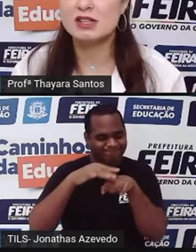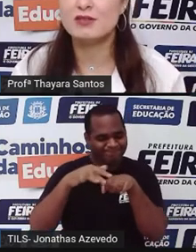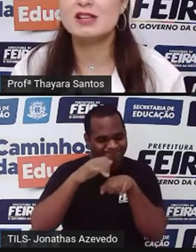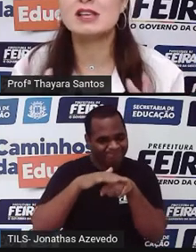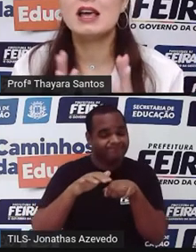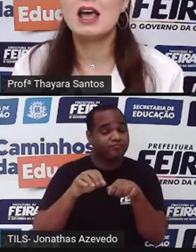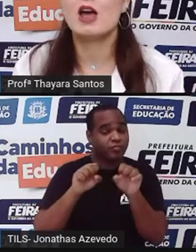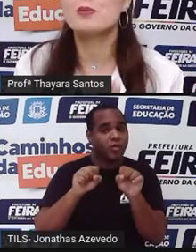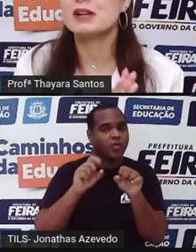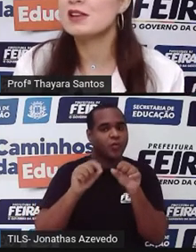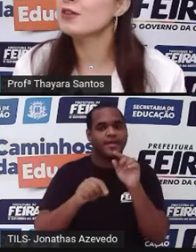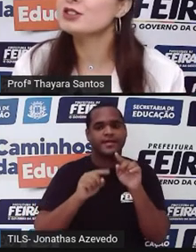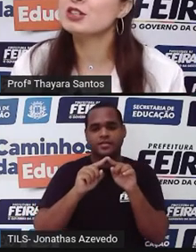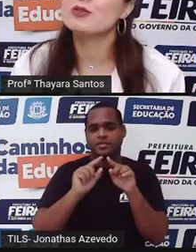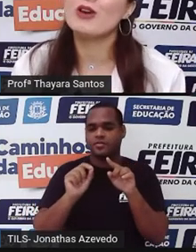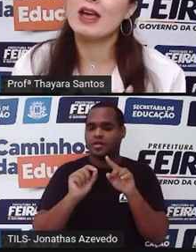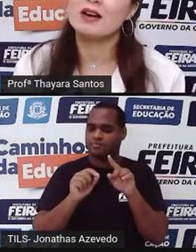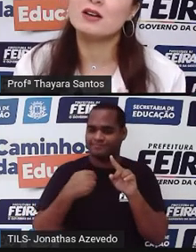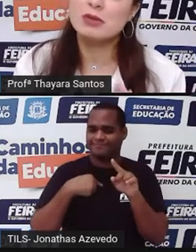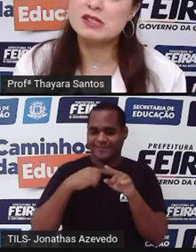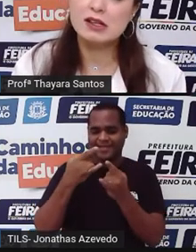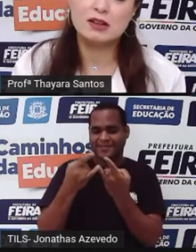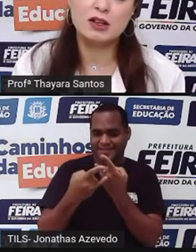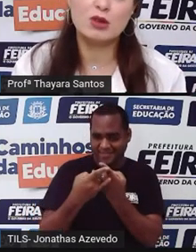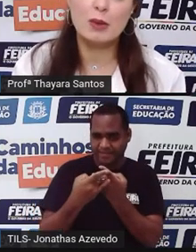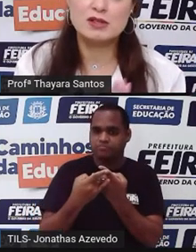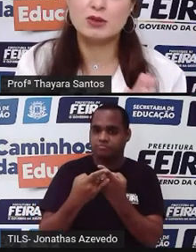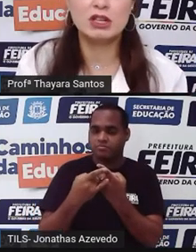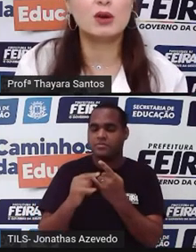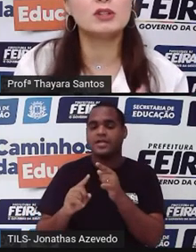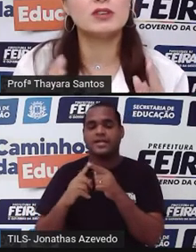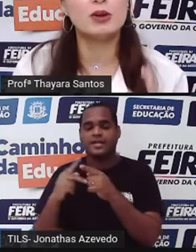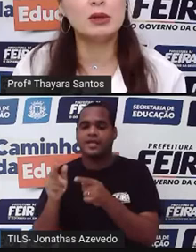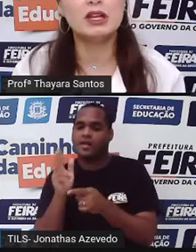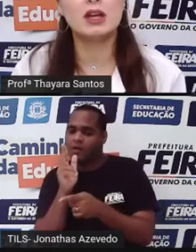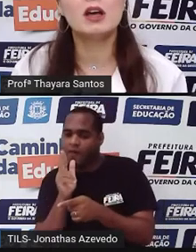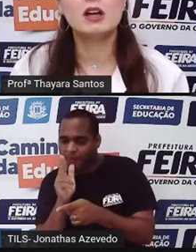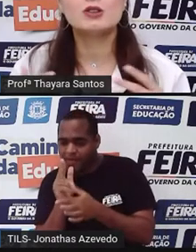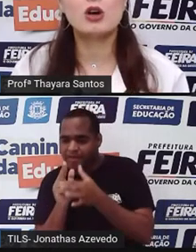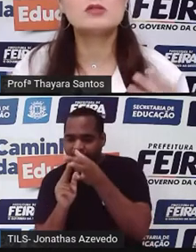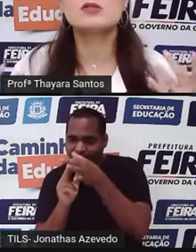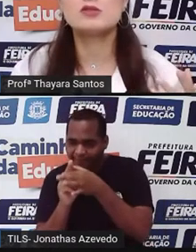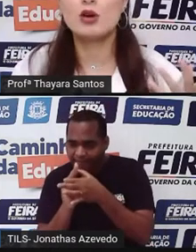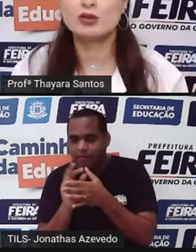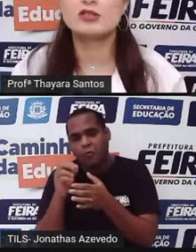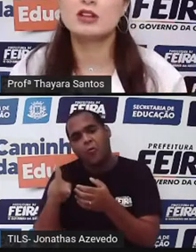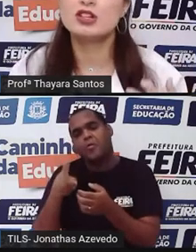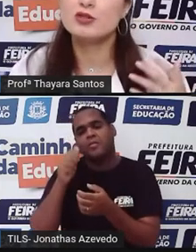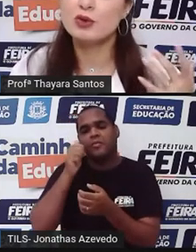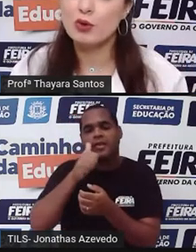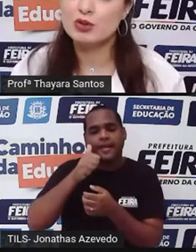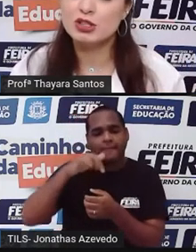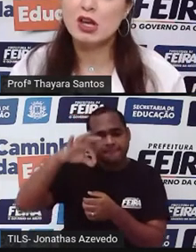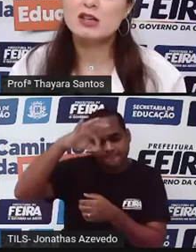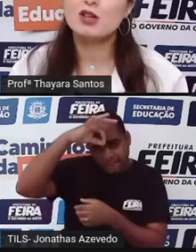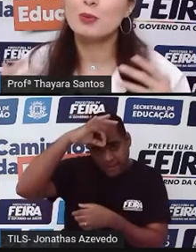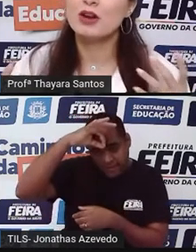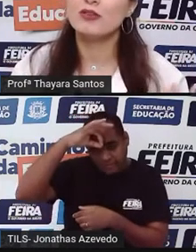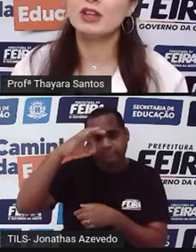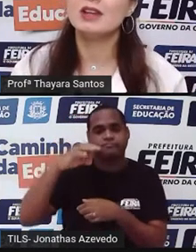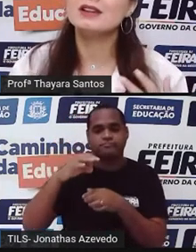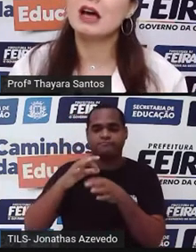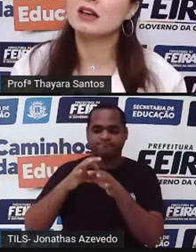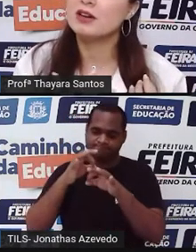transmissíveis é o preservativo é a camisinha Santa masculina quanto a feminina todos os outros que a gente viu hoje